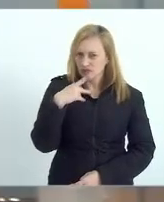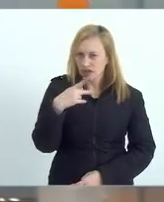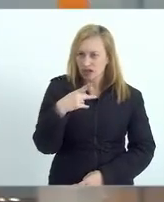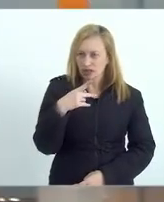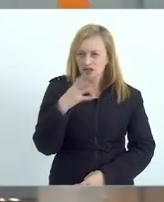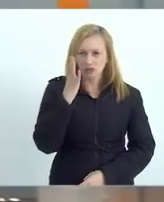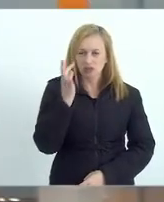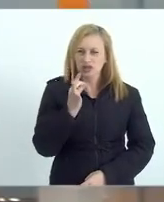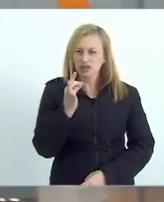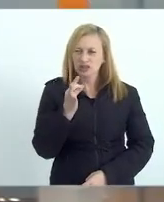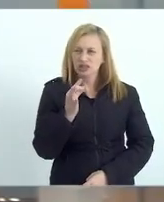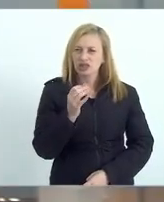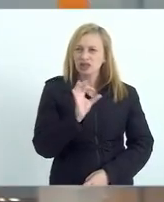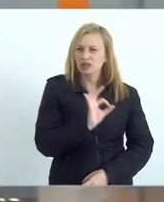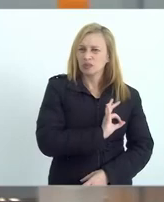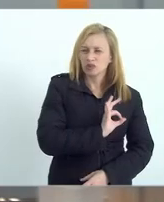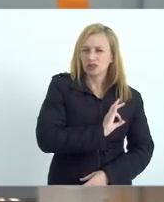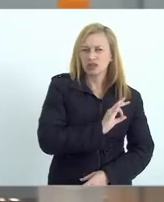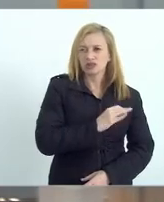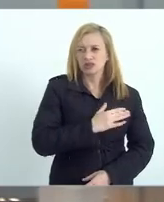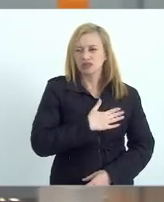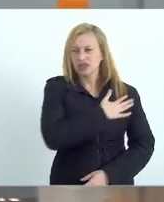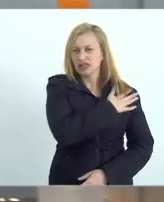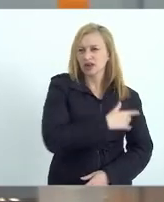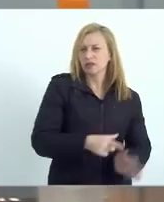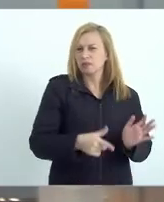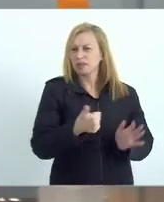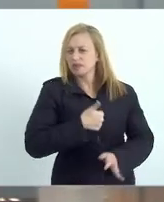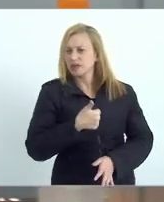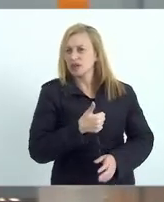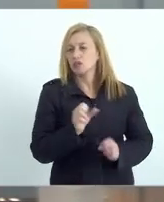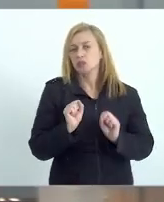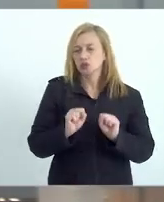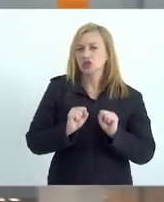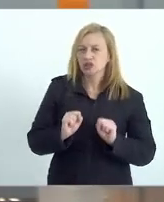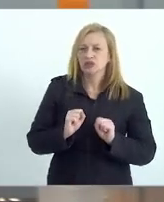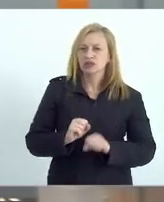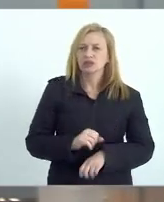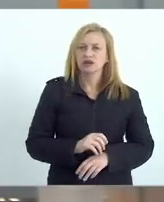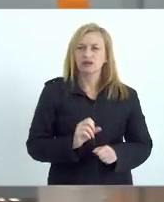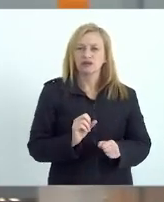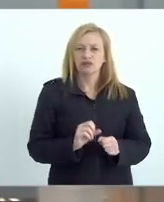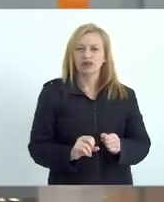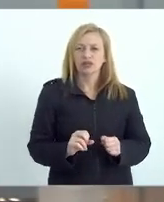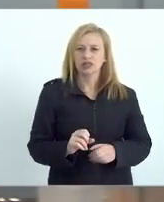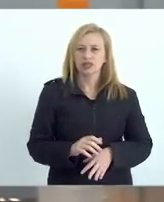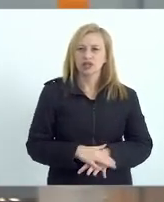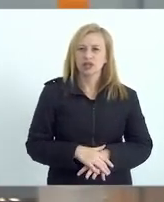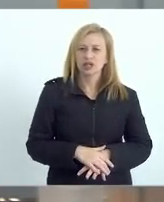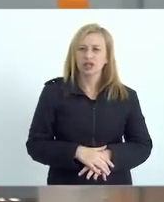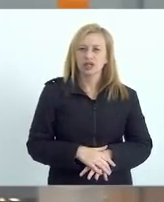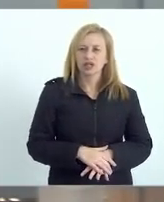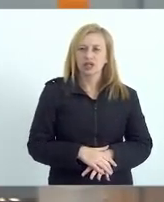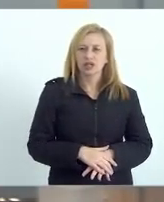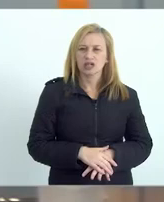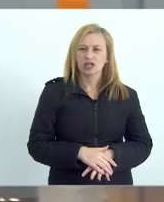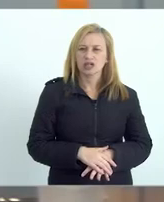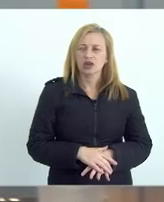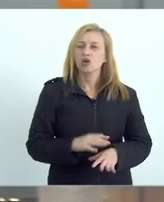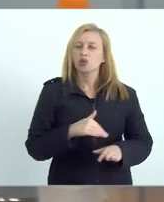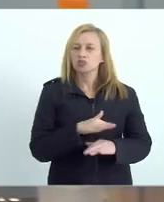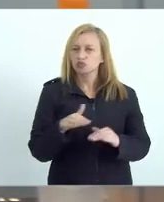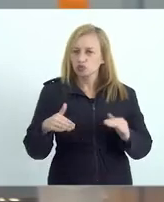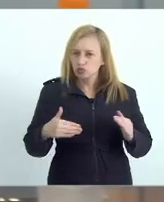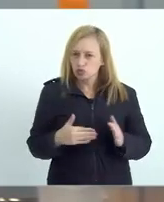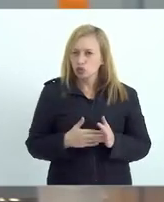sei se prefere passar para Polícia Militar antes então se a gente puder fazer aqui esse esse apanhado E aí obviamente com